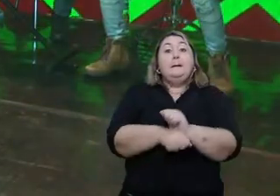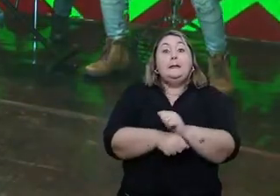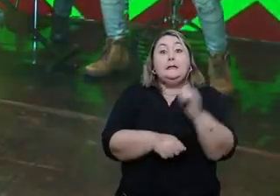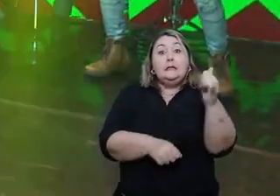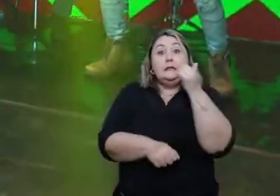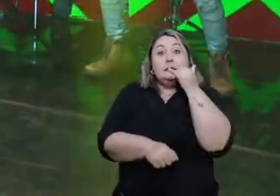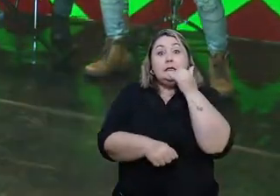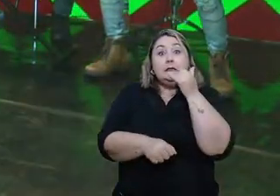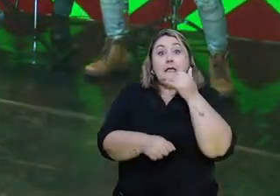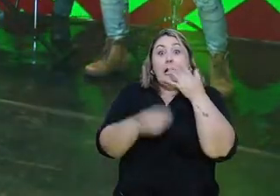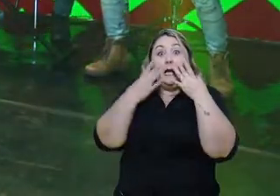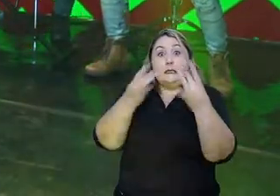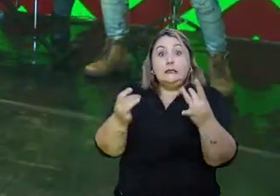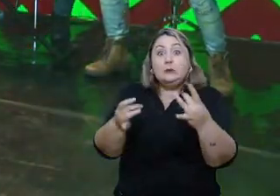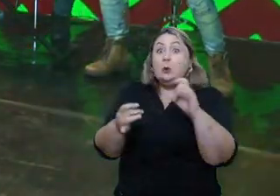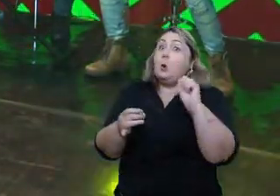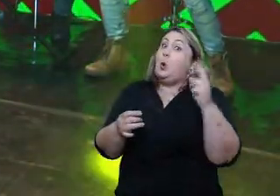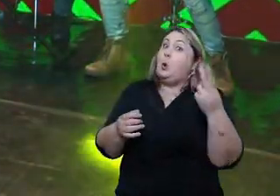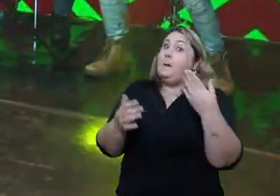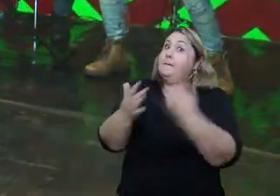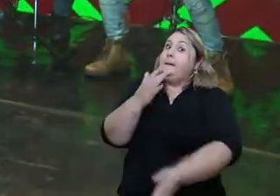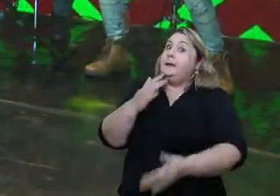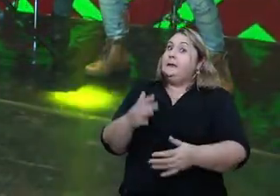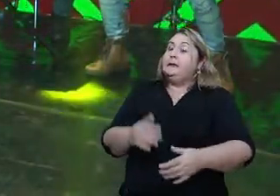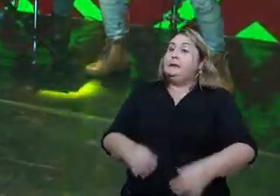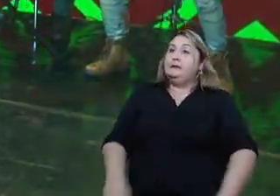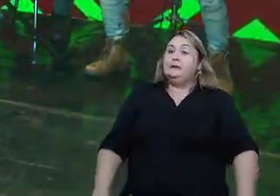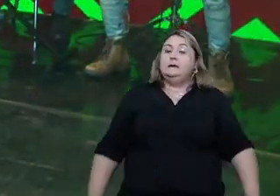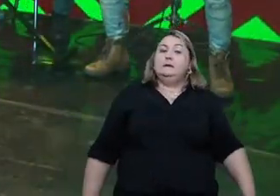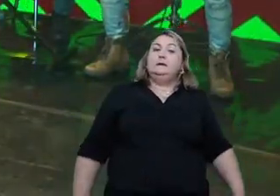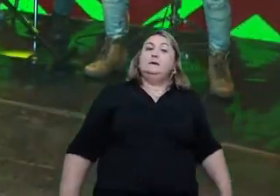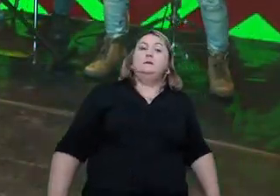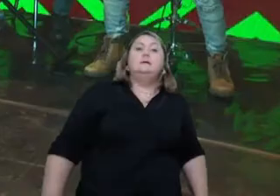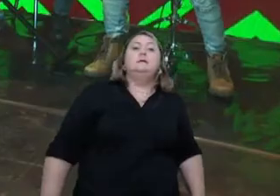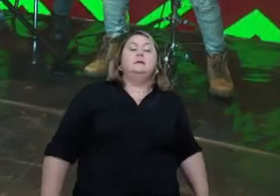Se liga ou você vai me perder.